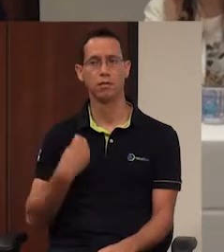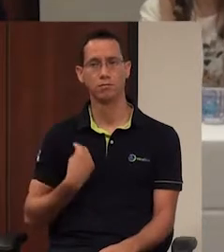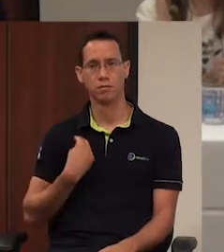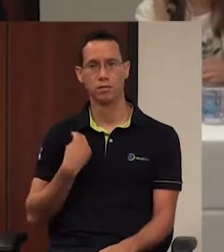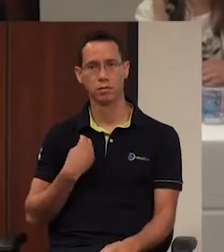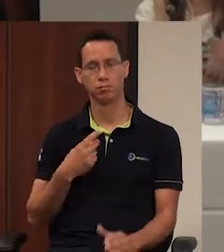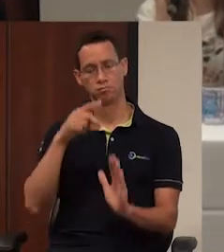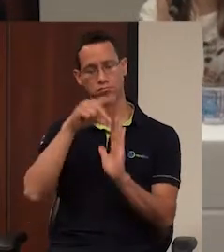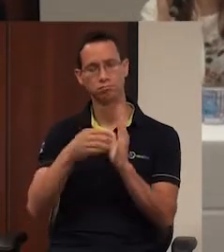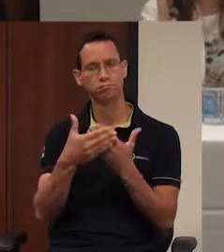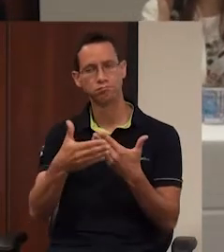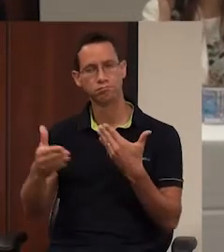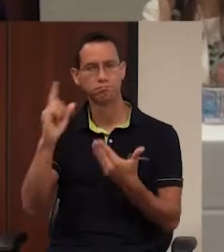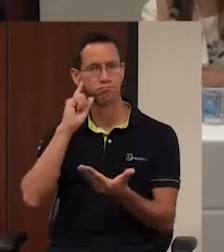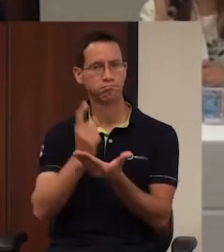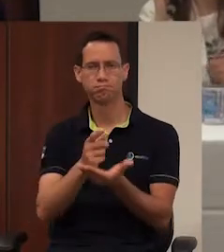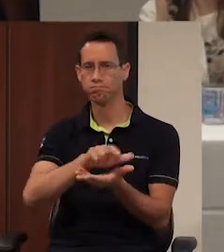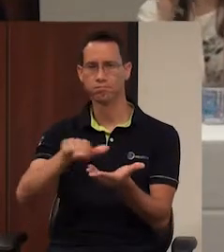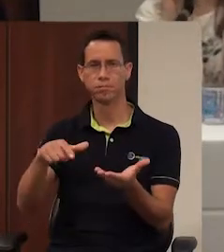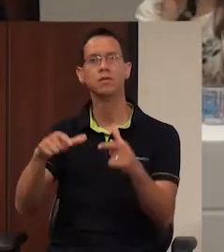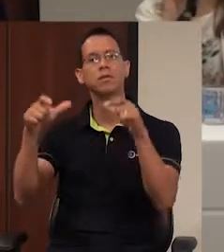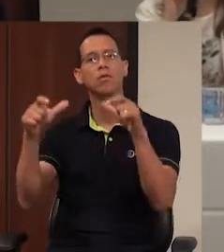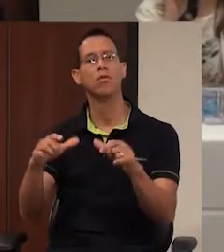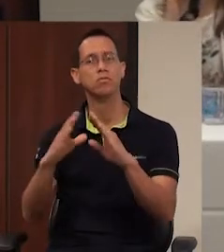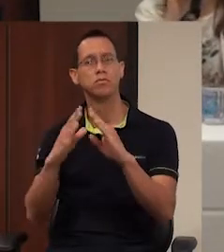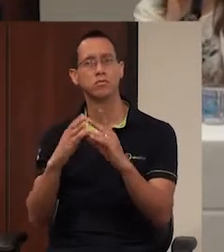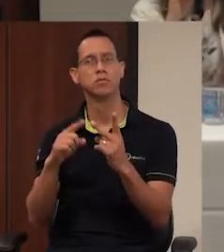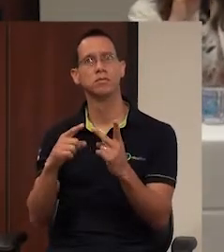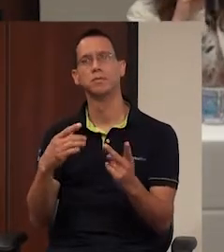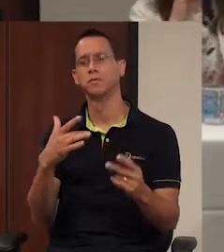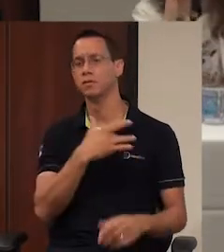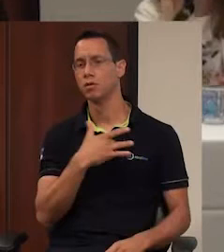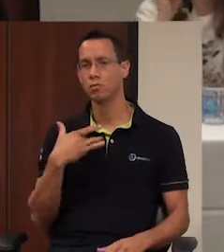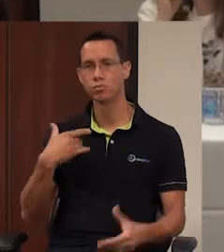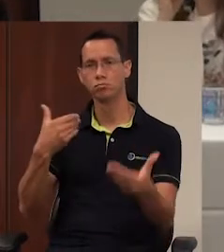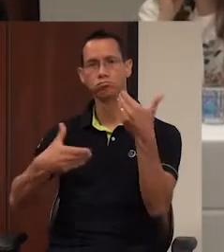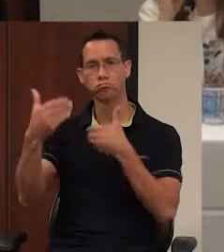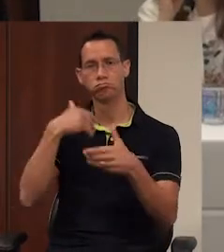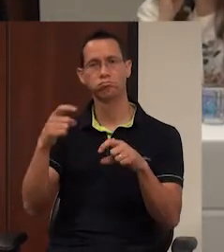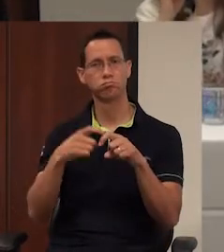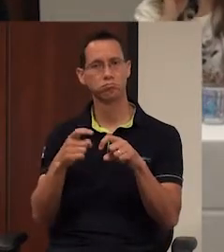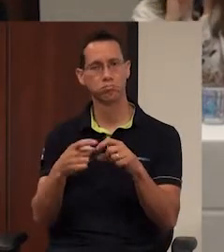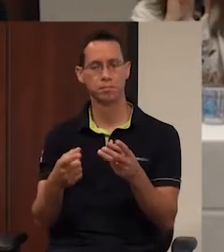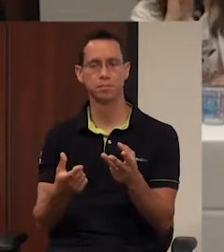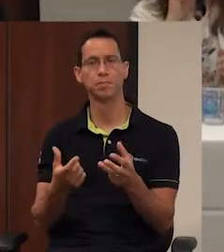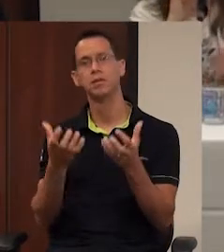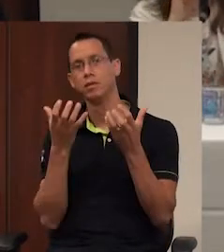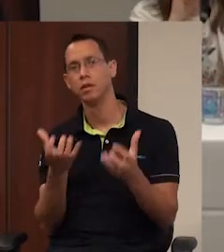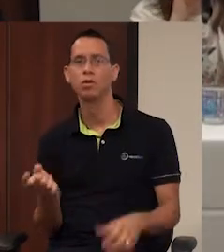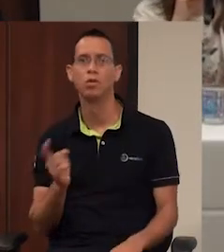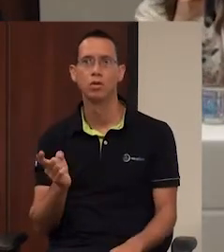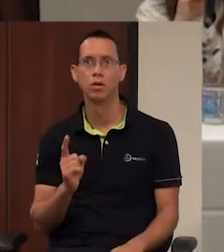piloto. Então, onde elas queriam viver, cuidados em relação à saúde, tratamentos médicos, se elas queriam ou não